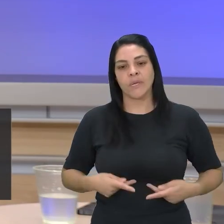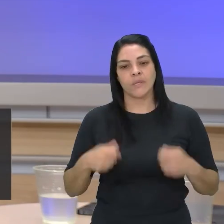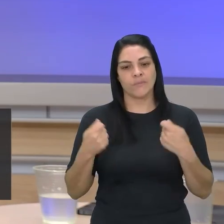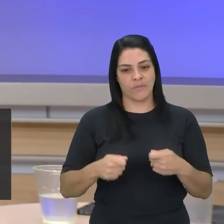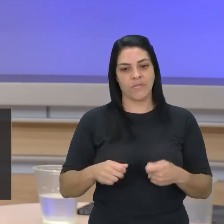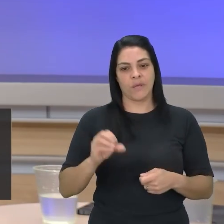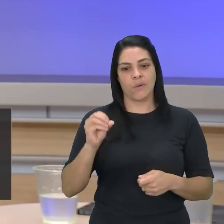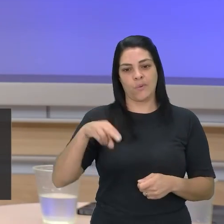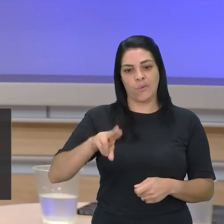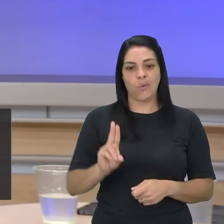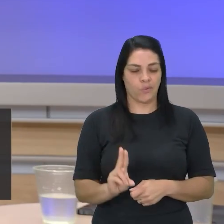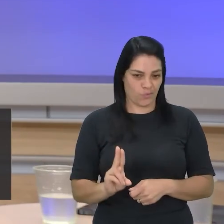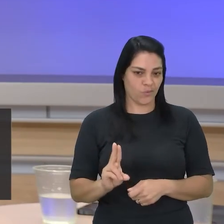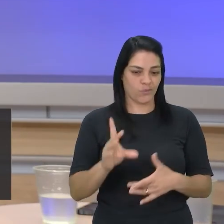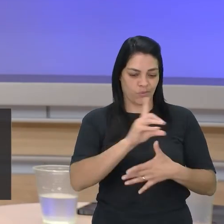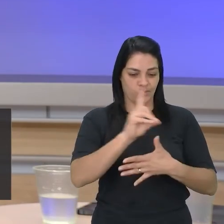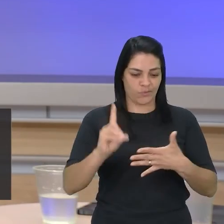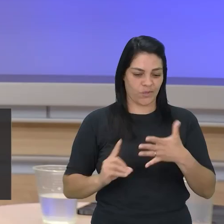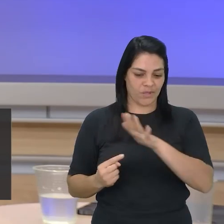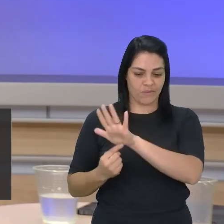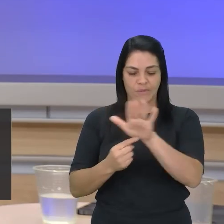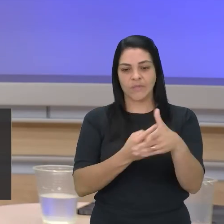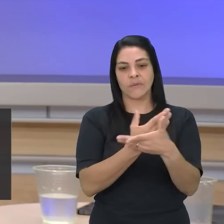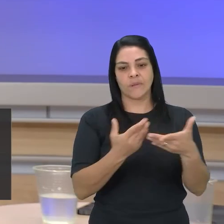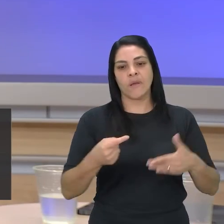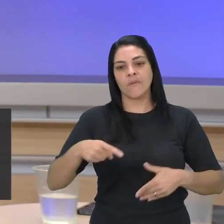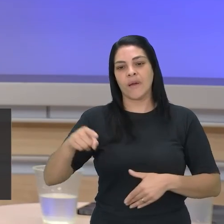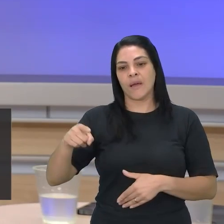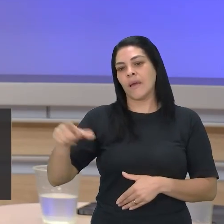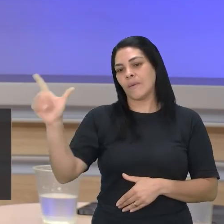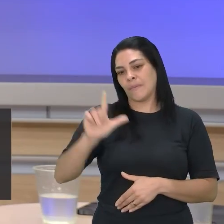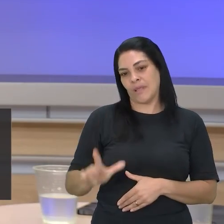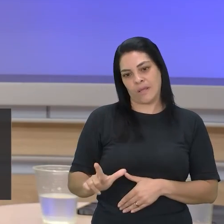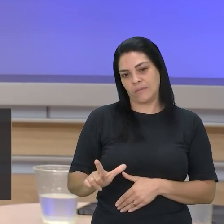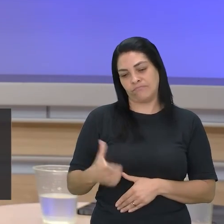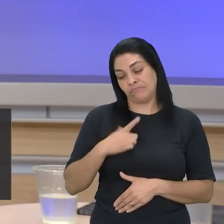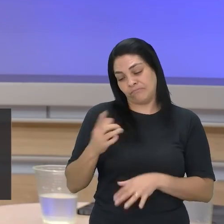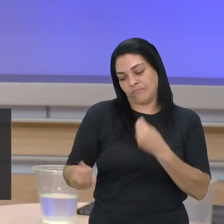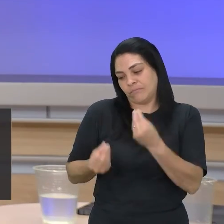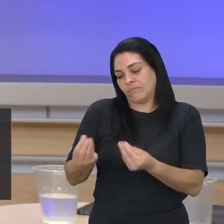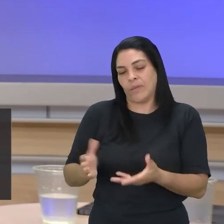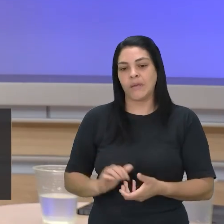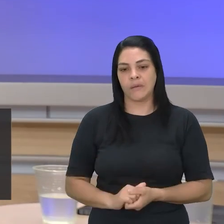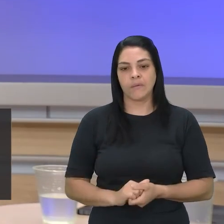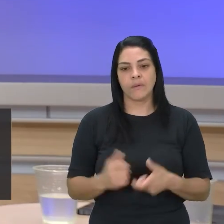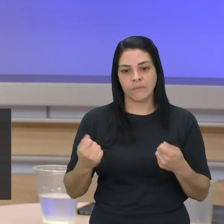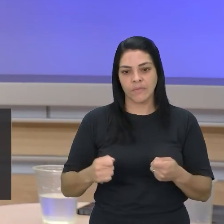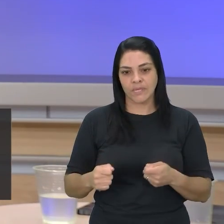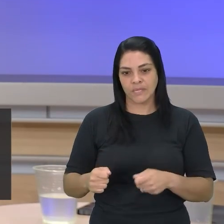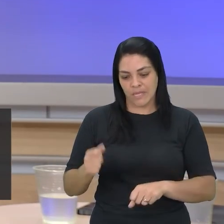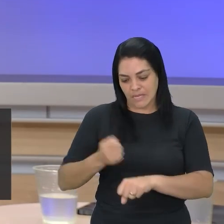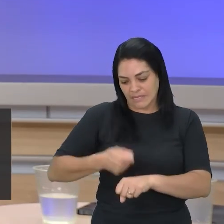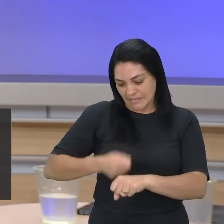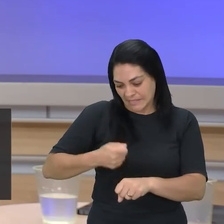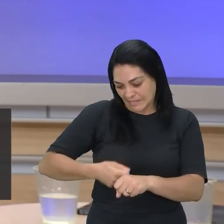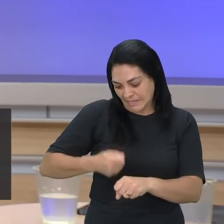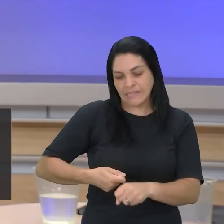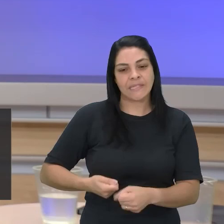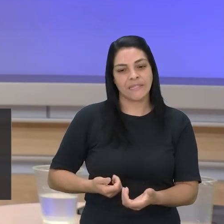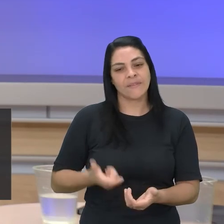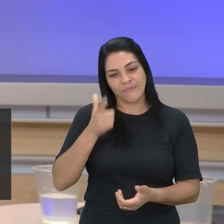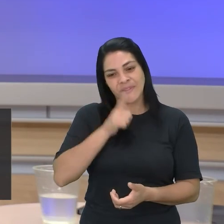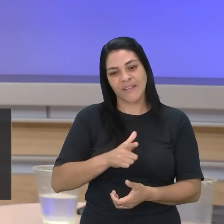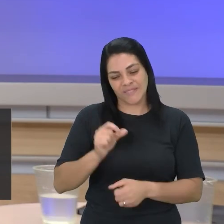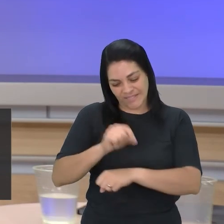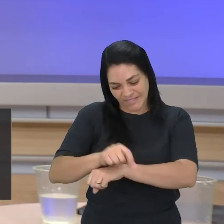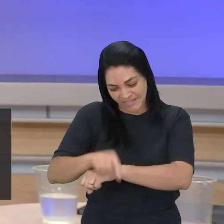ONU nos fornece e, com certeza, se você vai para a Zona Leste, você percebe que isso não está sendo atendido, né? Tem que quebrar concreto para poder